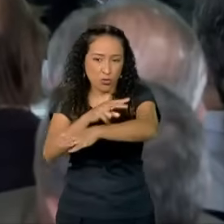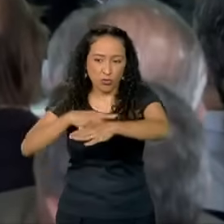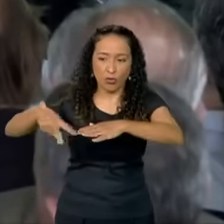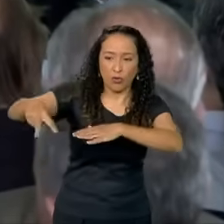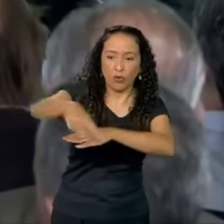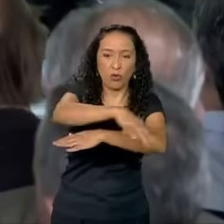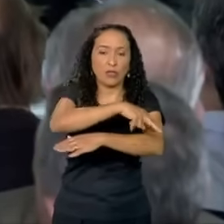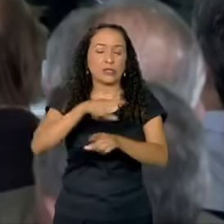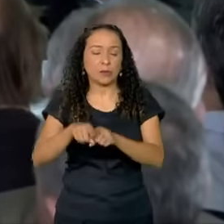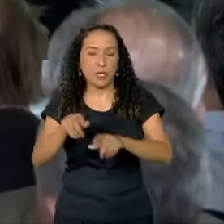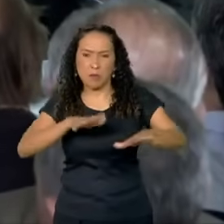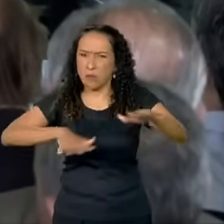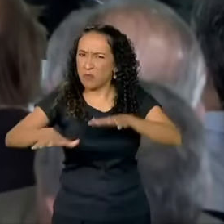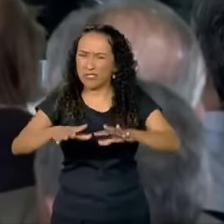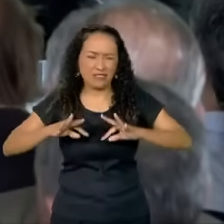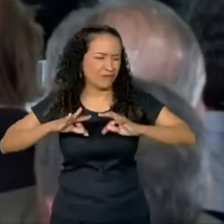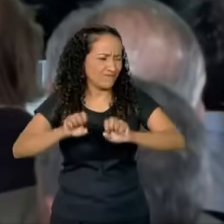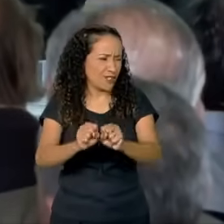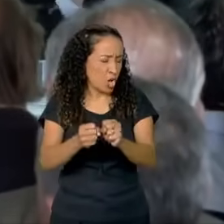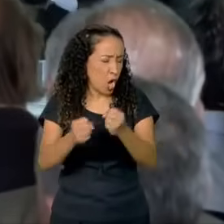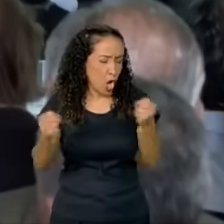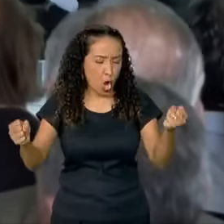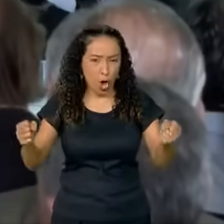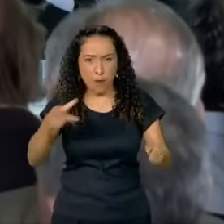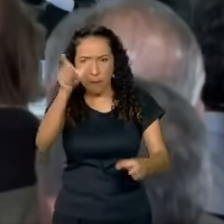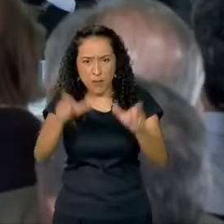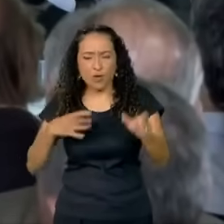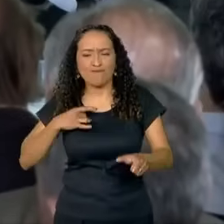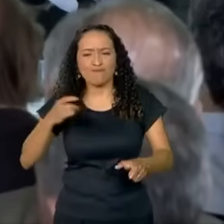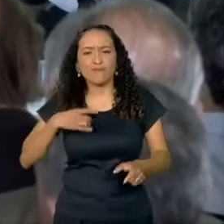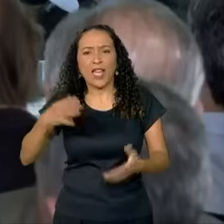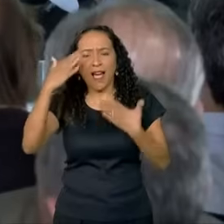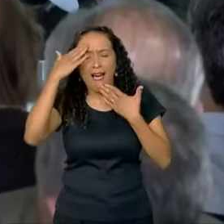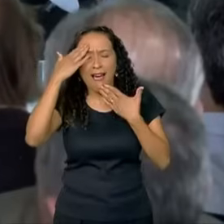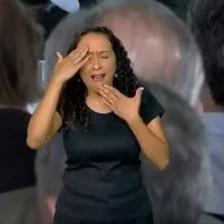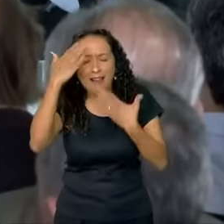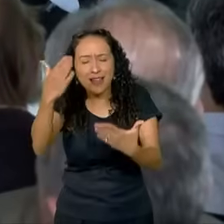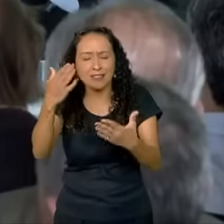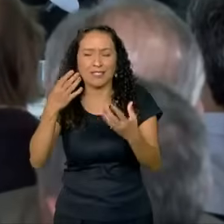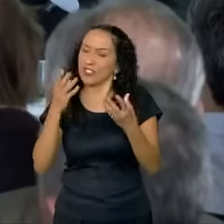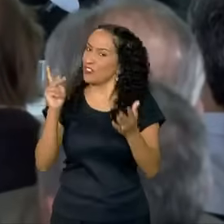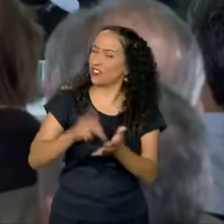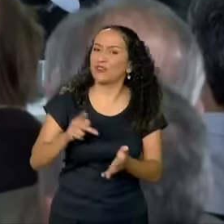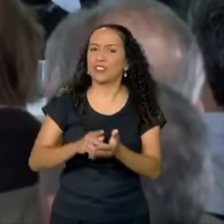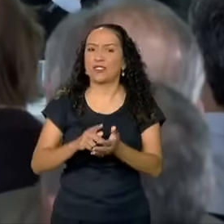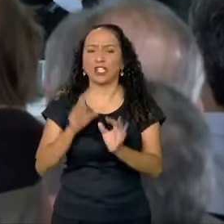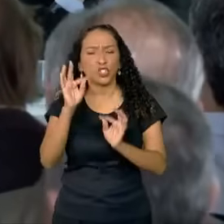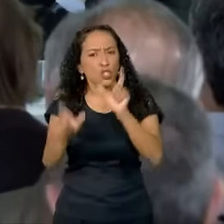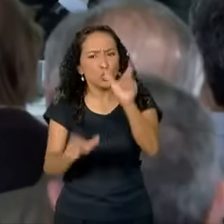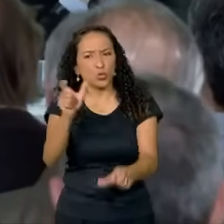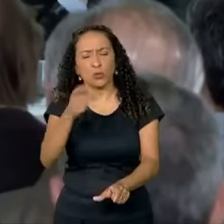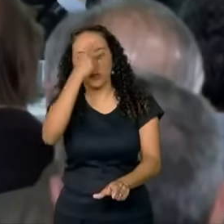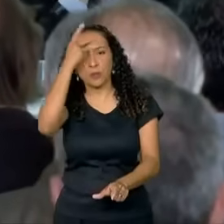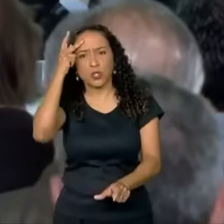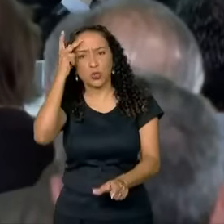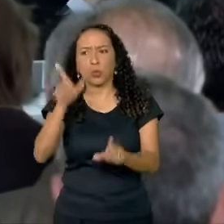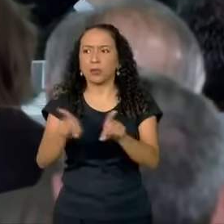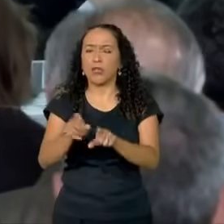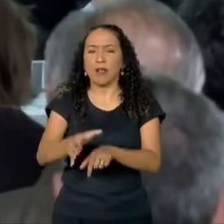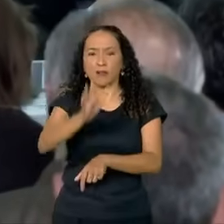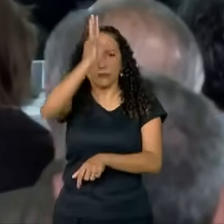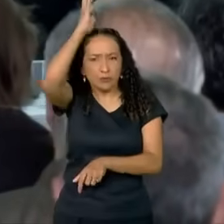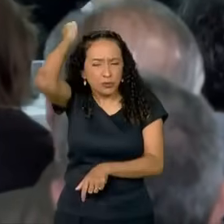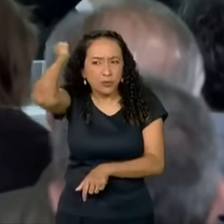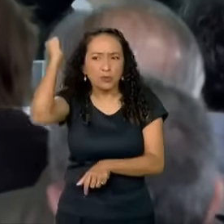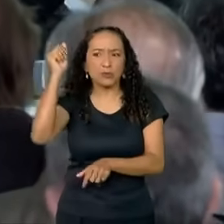uma mobilização enorme de voluntários, quero agradecer muito, muito, muito, porque todo o efetivo do Corpo de Bombeiros, da